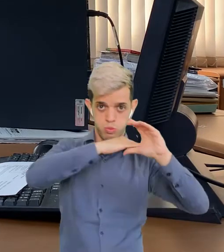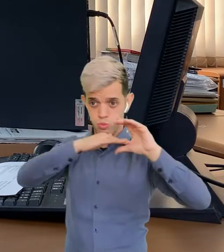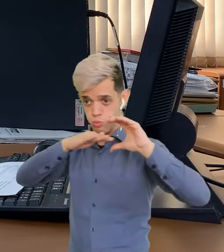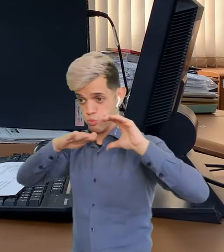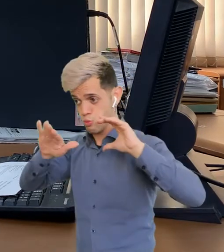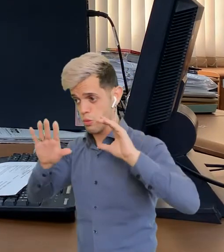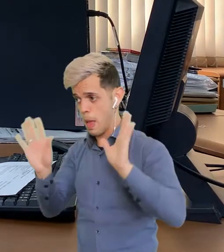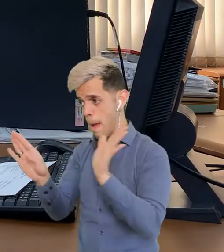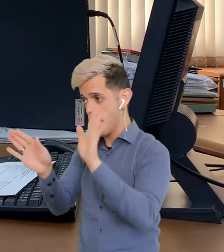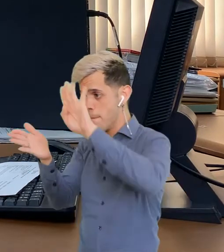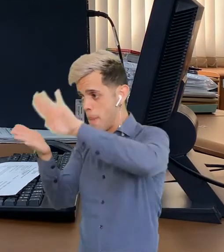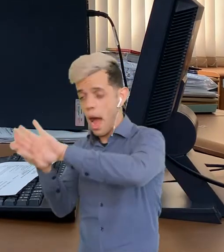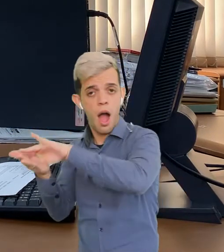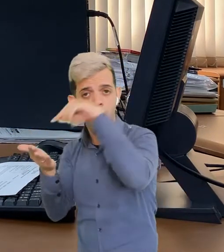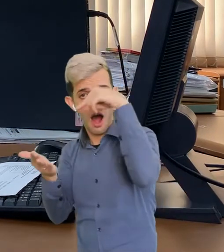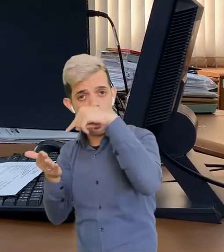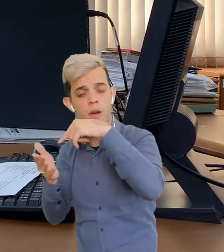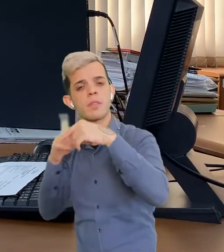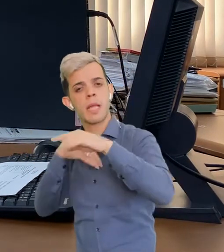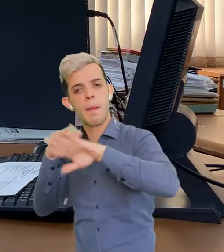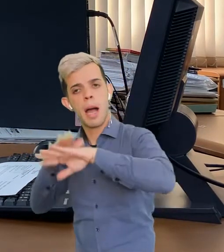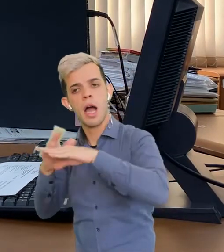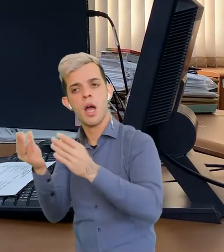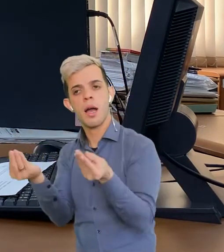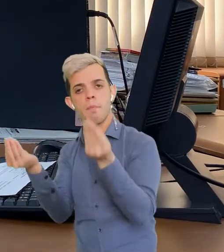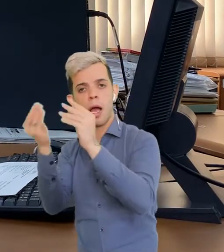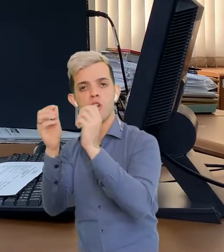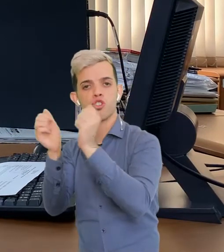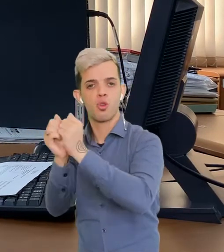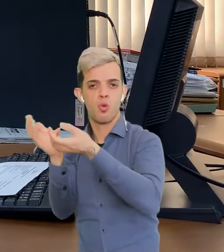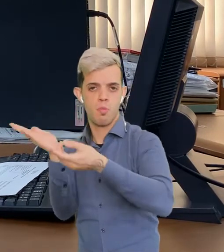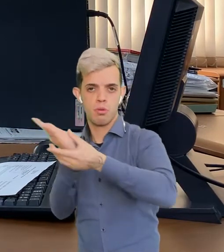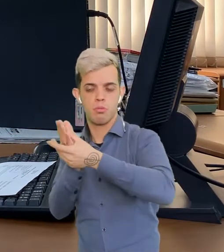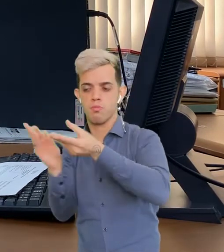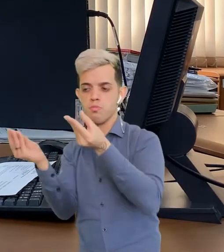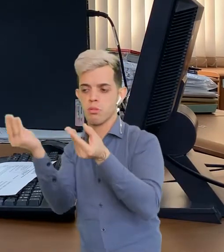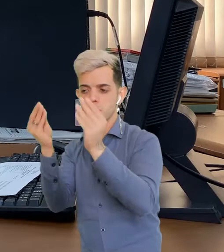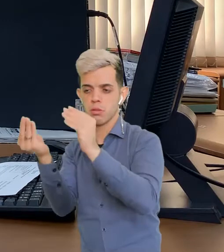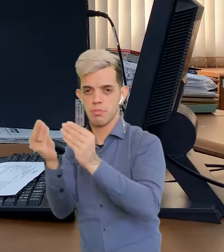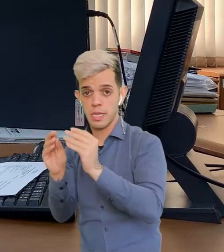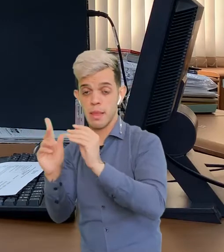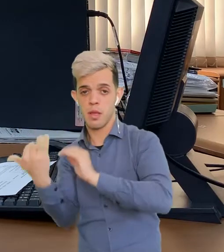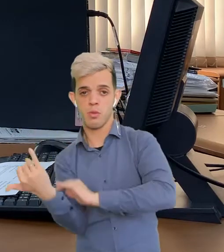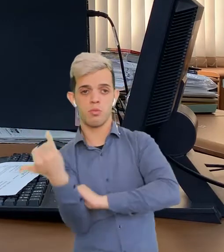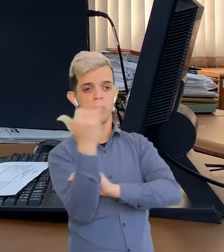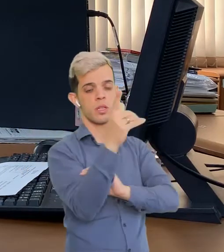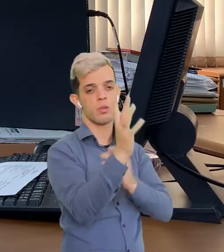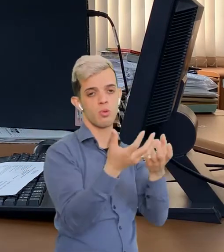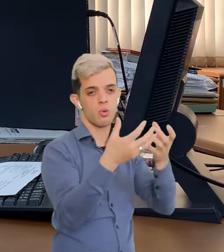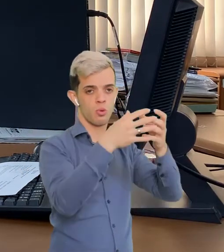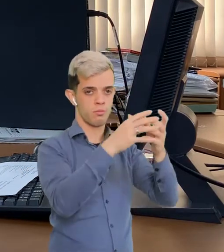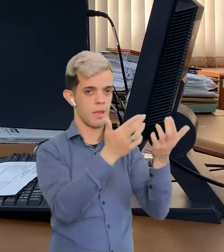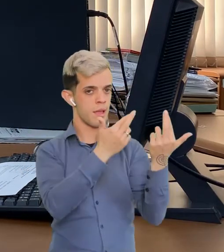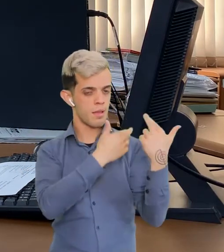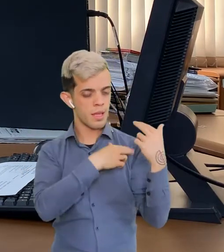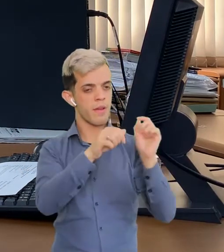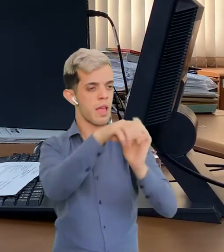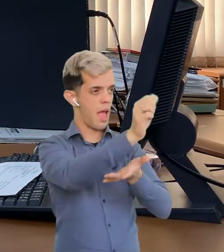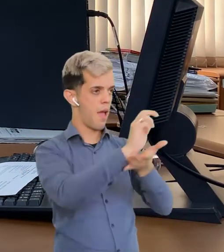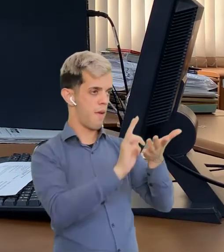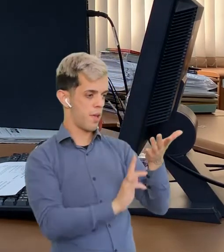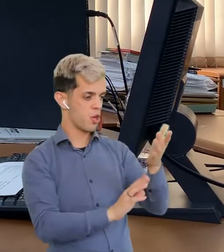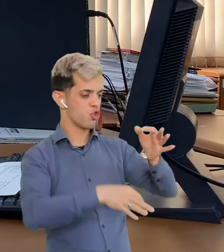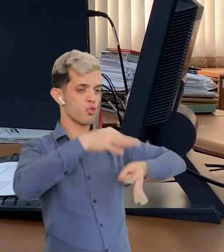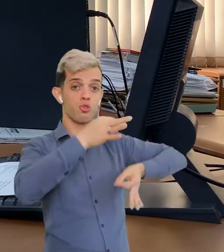da EACJ, vão ser anexadas ao processo e encaminhadas para a comissão judicante, que vai fazer